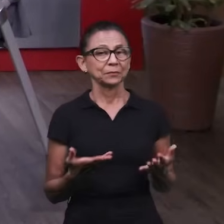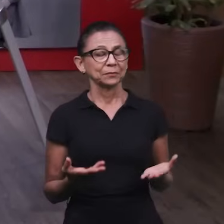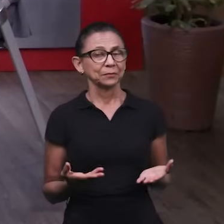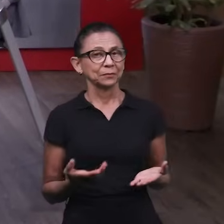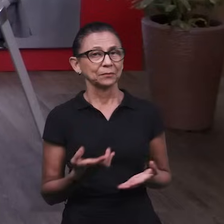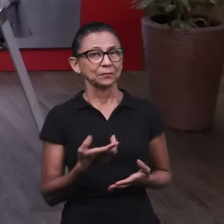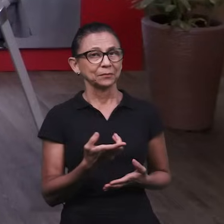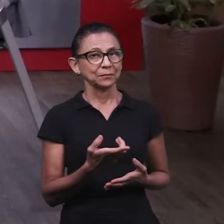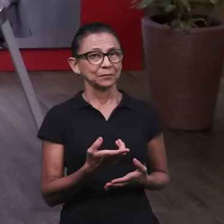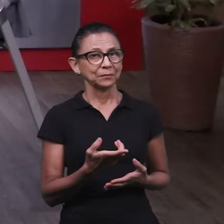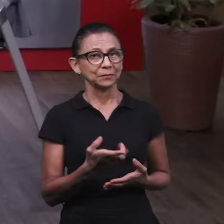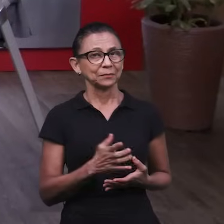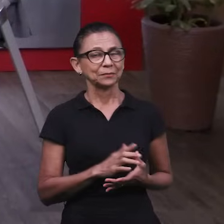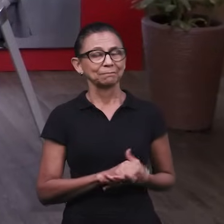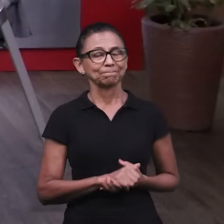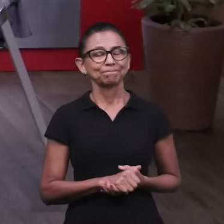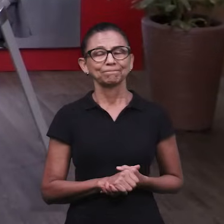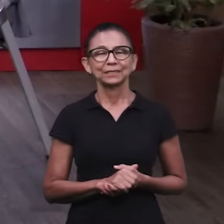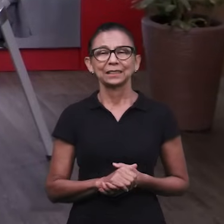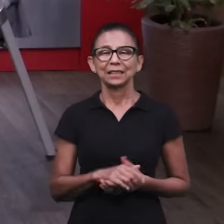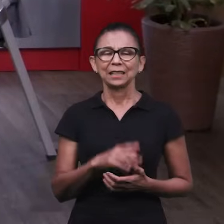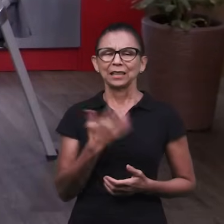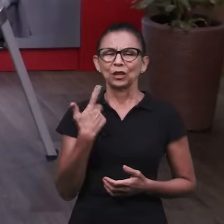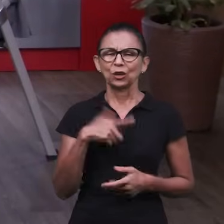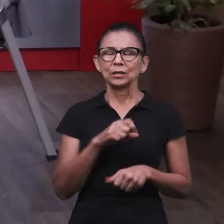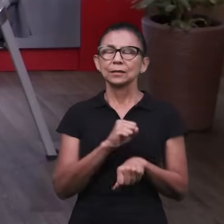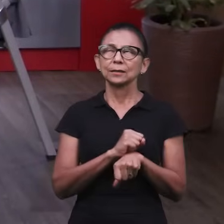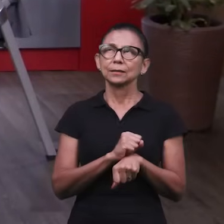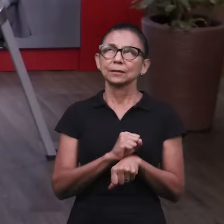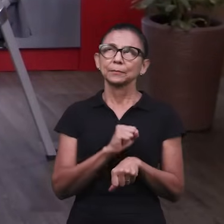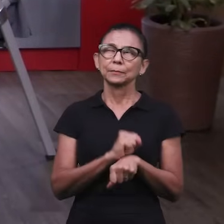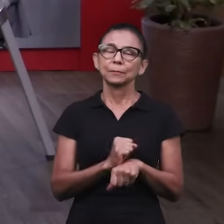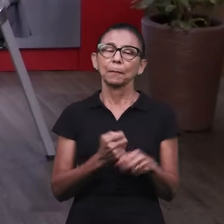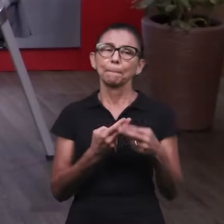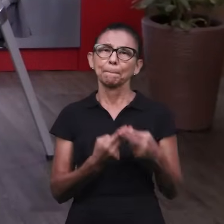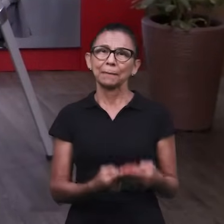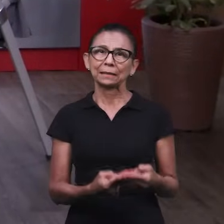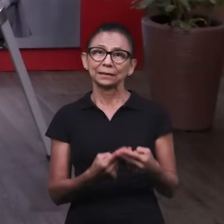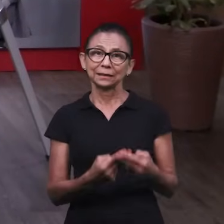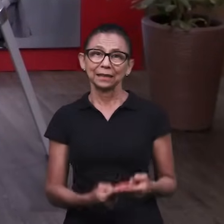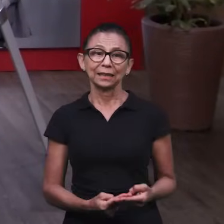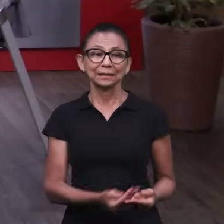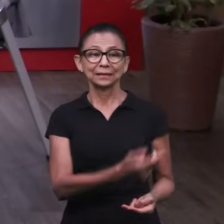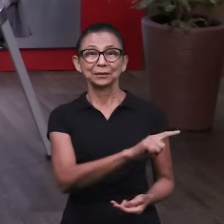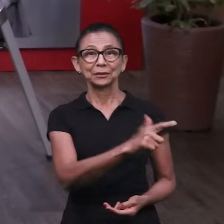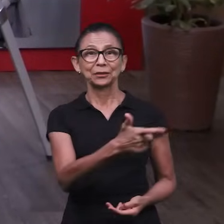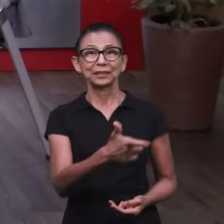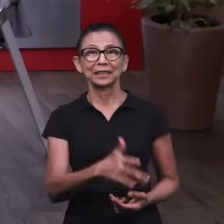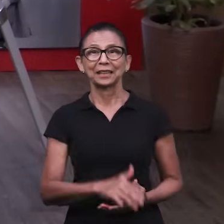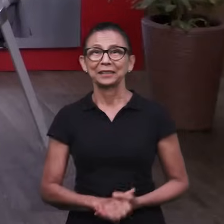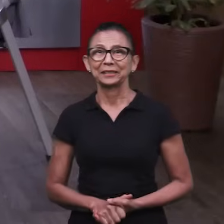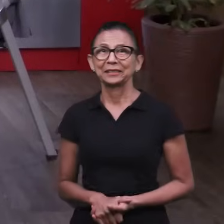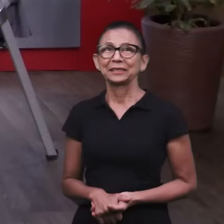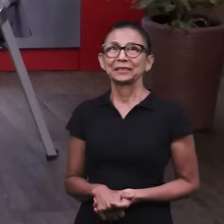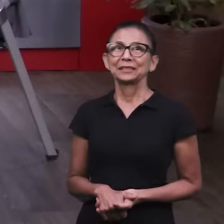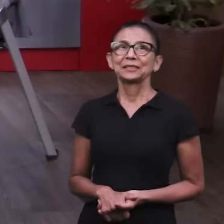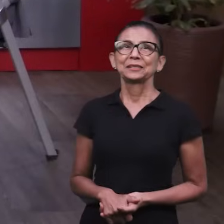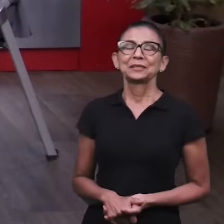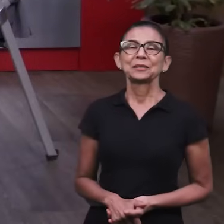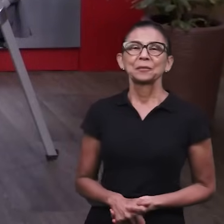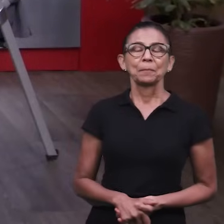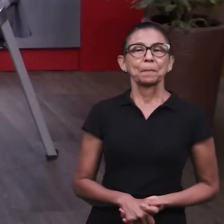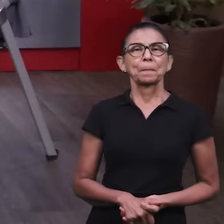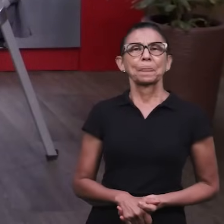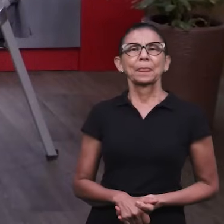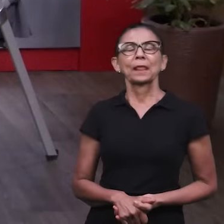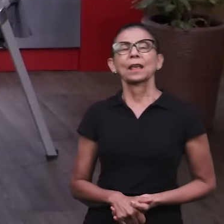comportamento controlado por tanto tempo como uma criança típica. E olha, o dia inteiro você tem, né? Que os pais colocam